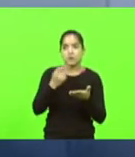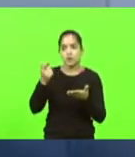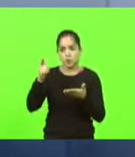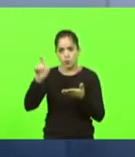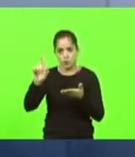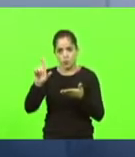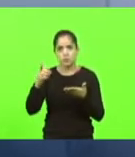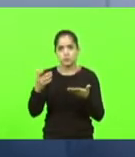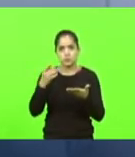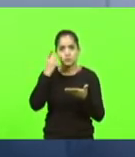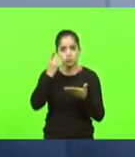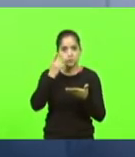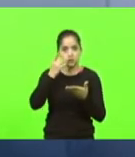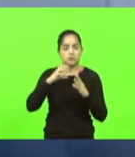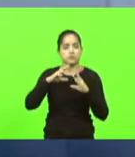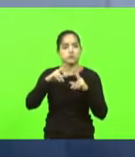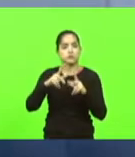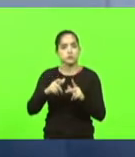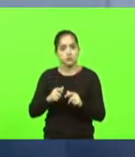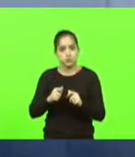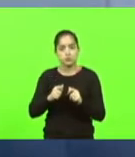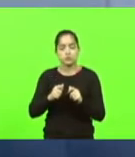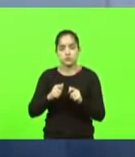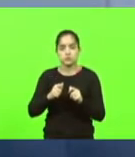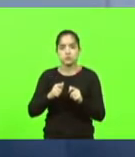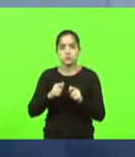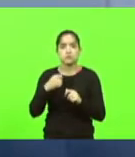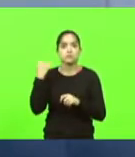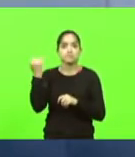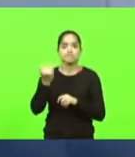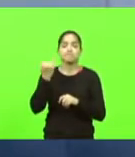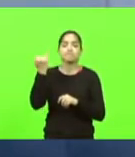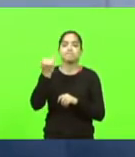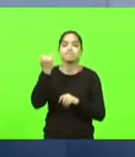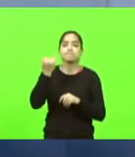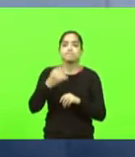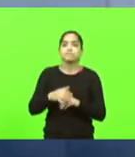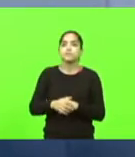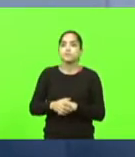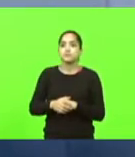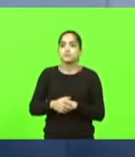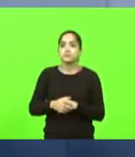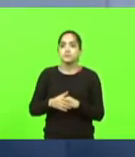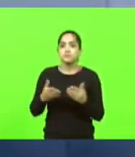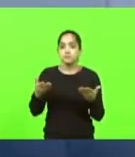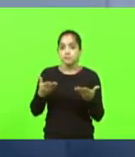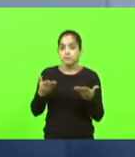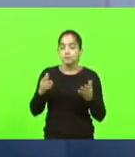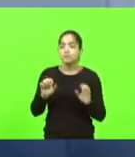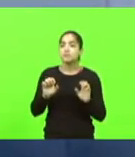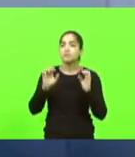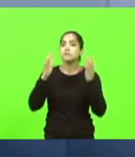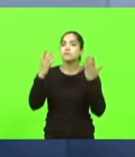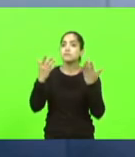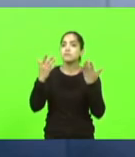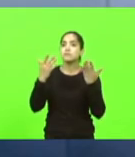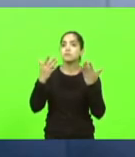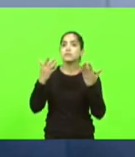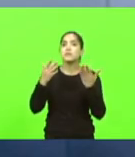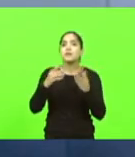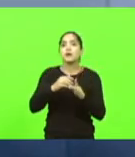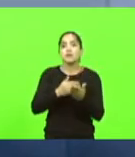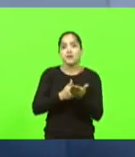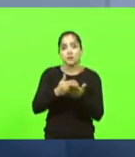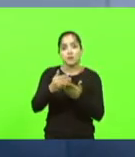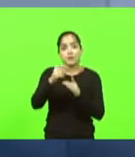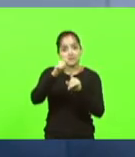Casa. É uma causa muito relevante hoje. E esse ano nós seguimos no nosso evento, vai ser realizado em setembro,